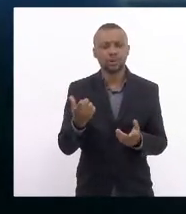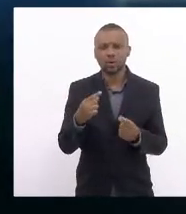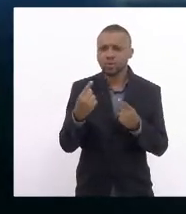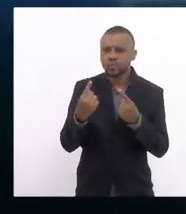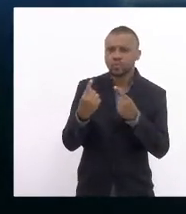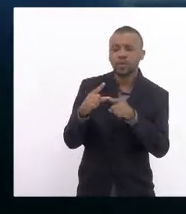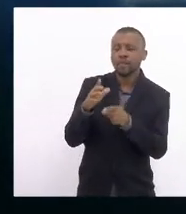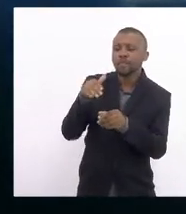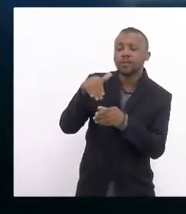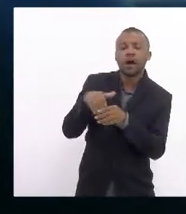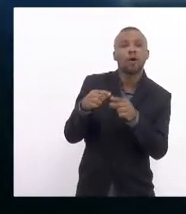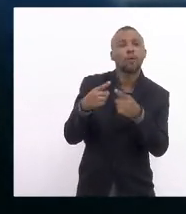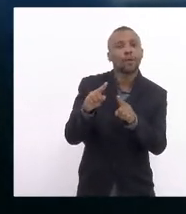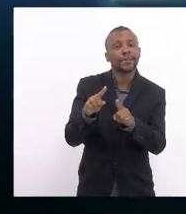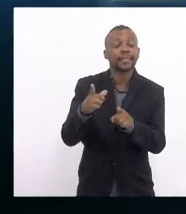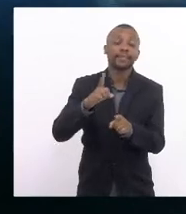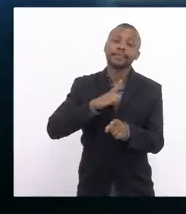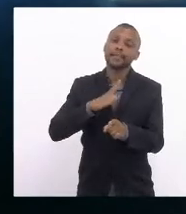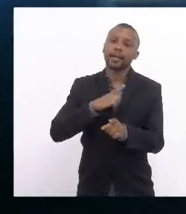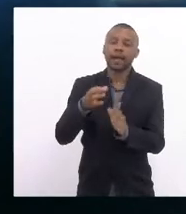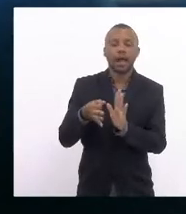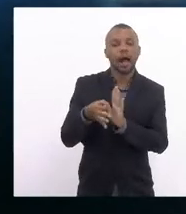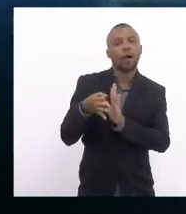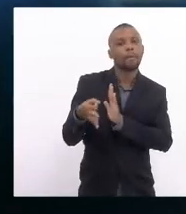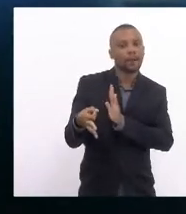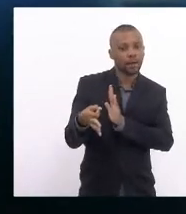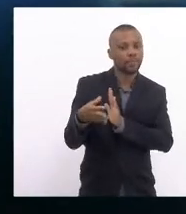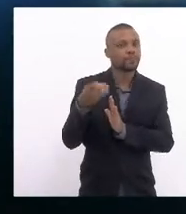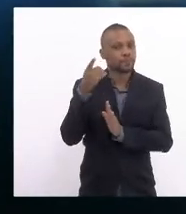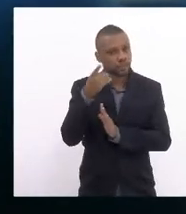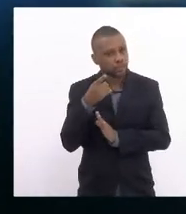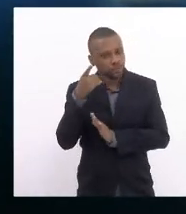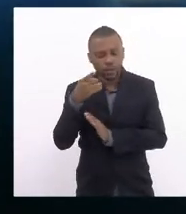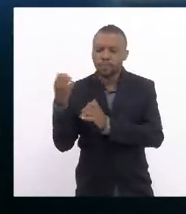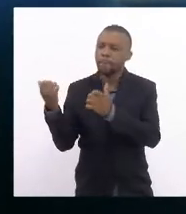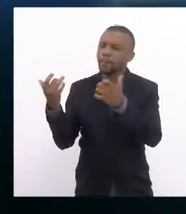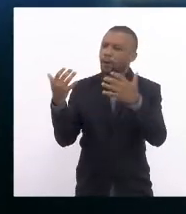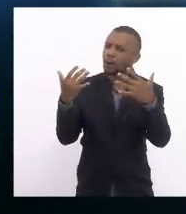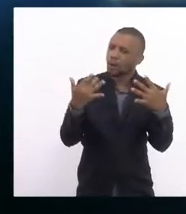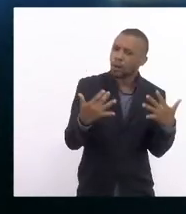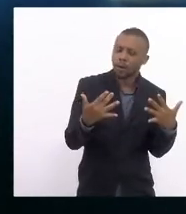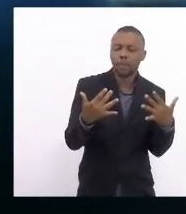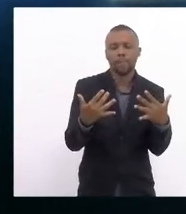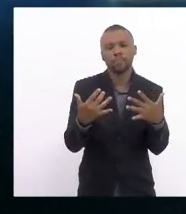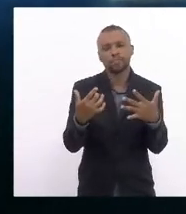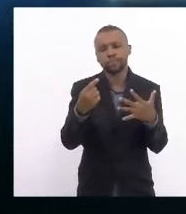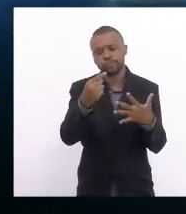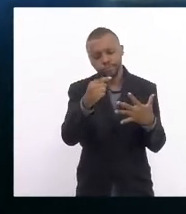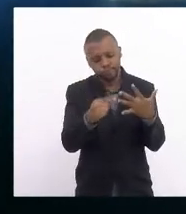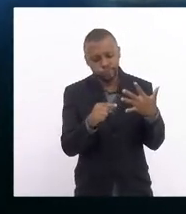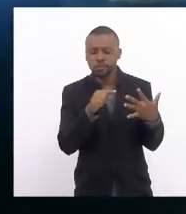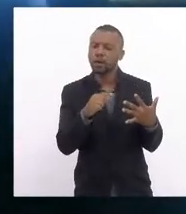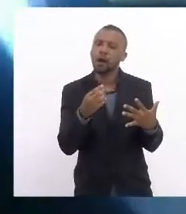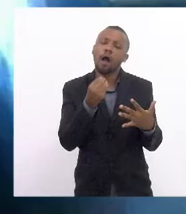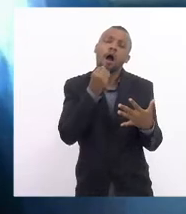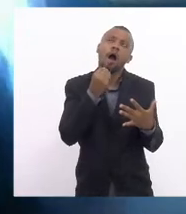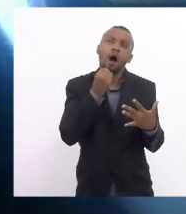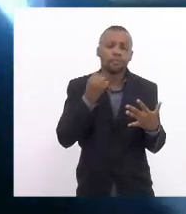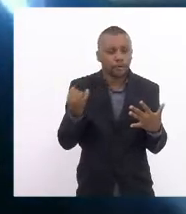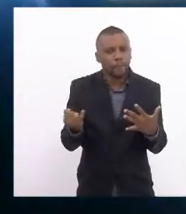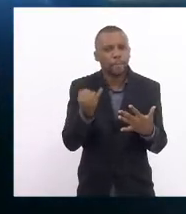vote contra. Eu acho que há argumentos. O deputado levantou aqui questões que, claro, que têm relevância, não são